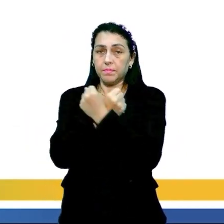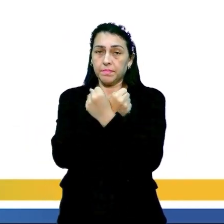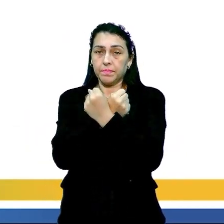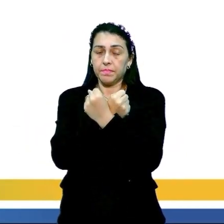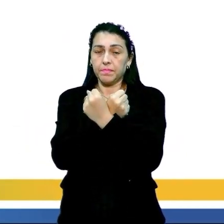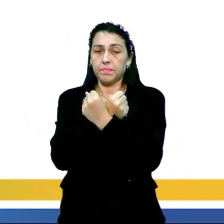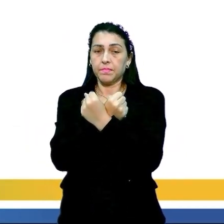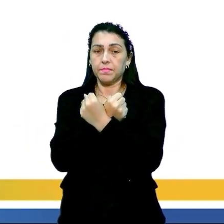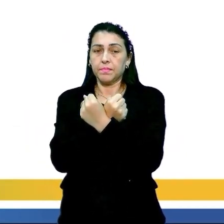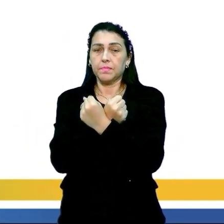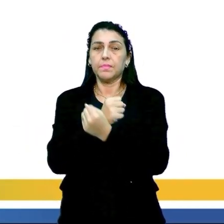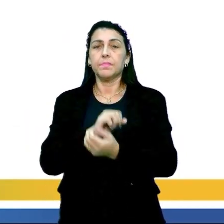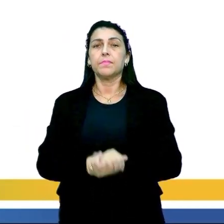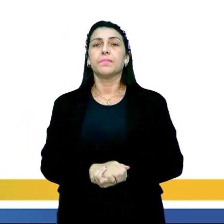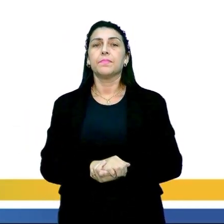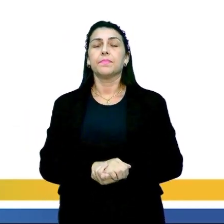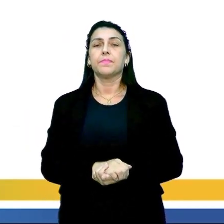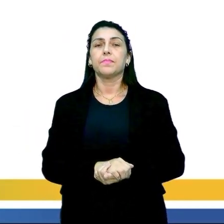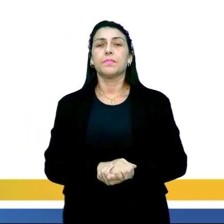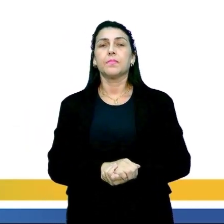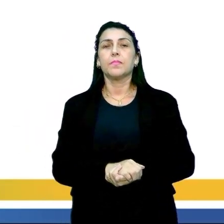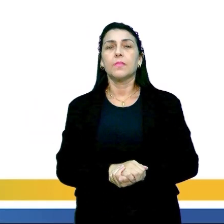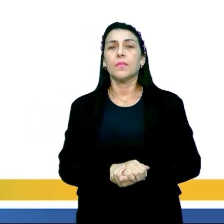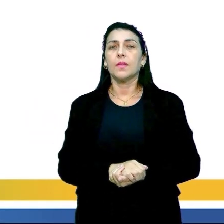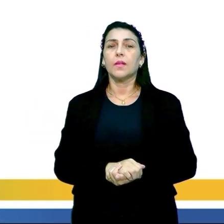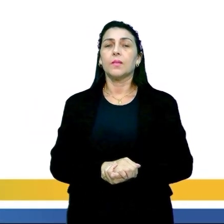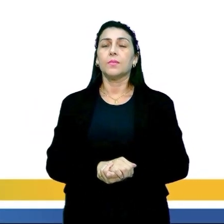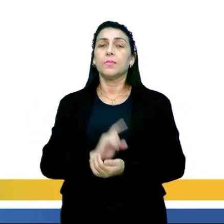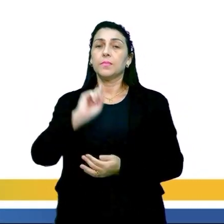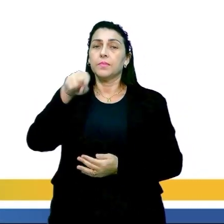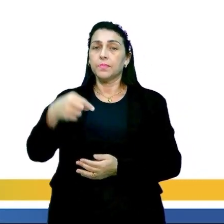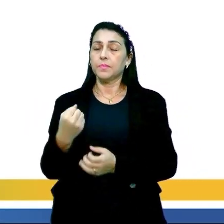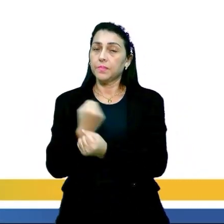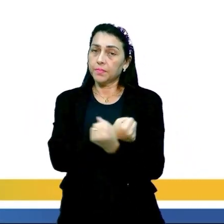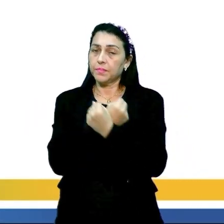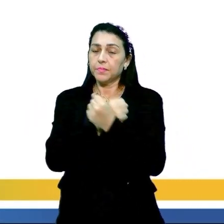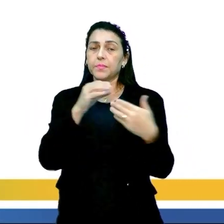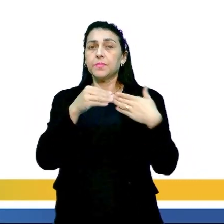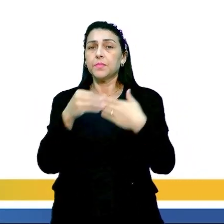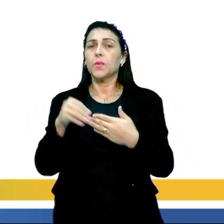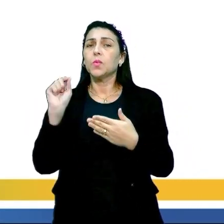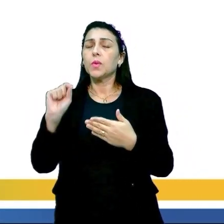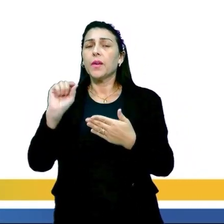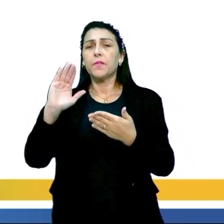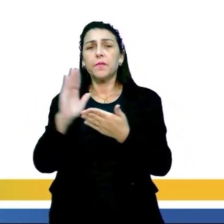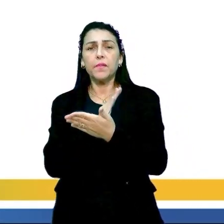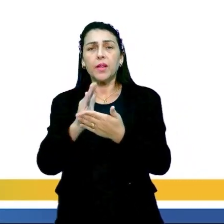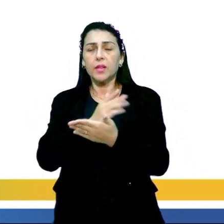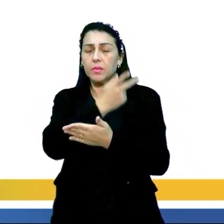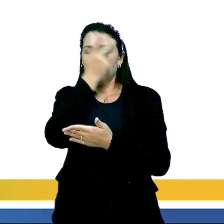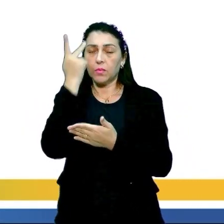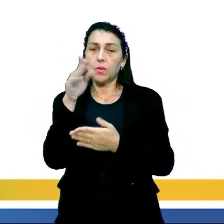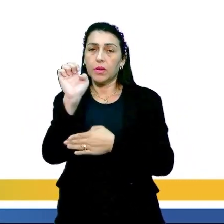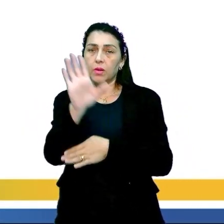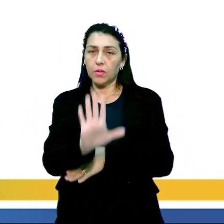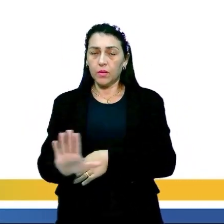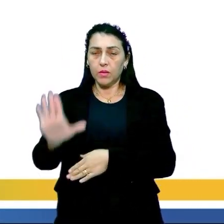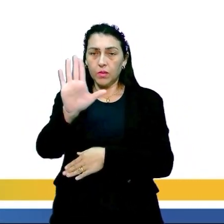pós-escravatura. Quase que não sai. Enfim, o pós-escravagismo trouxe o quê? Várias pessoas da